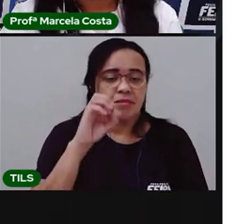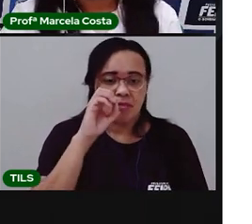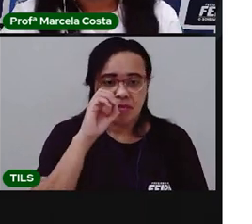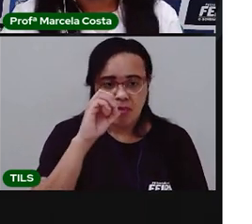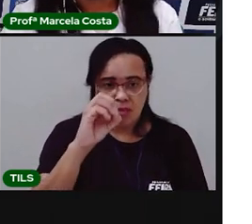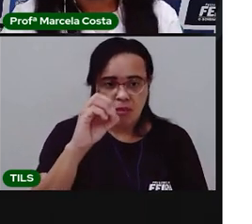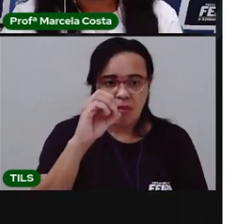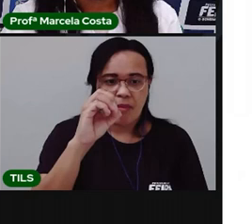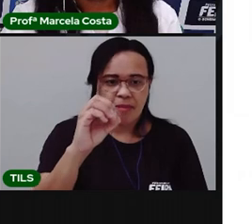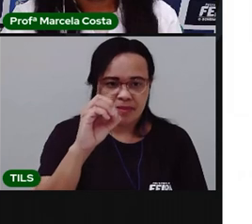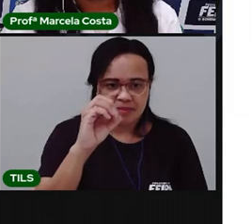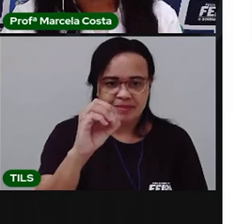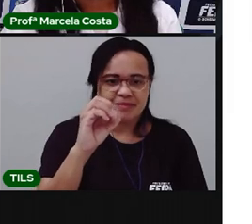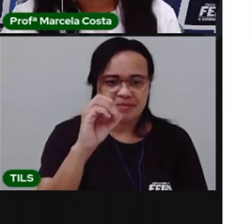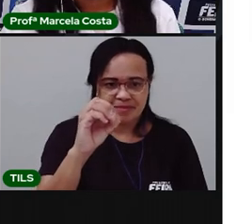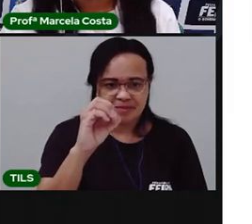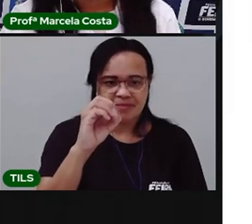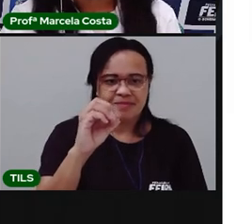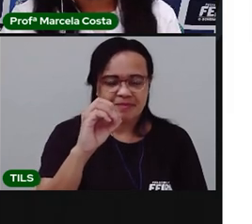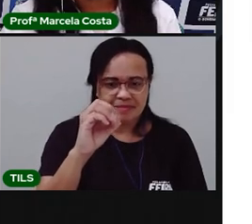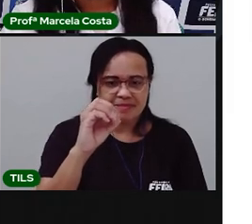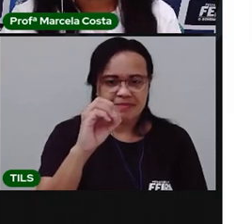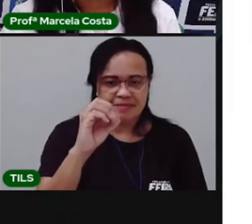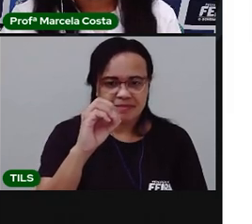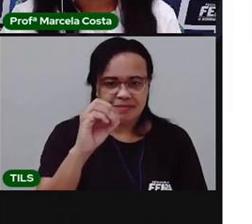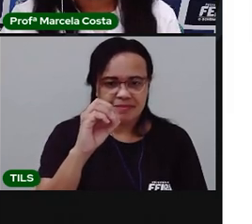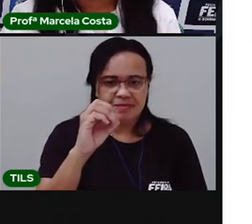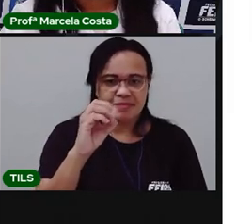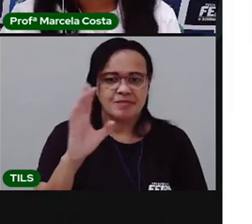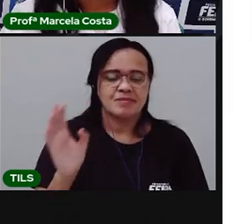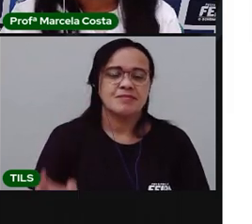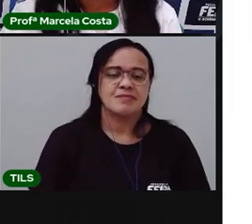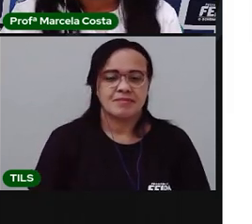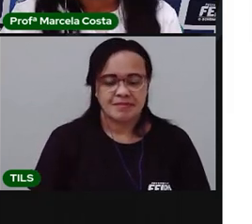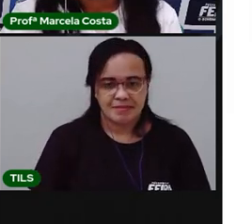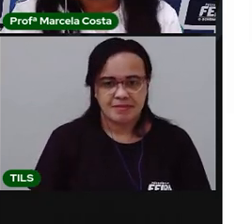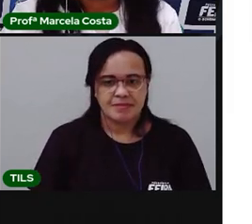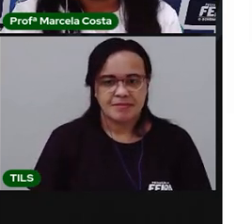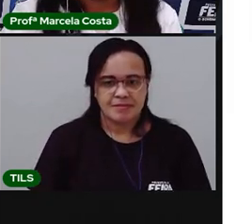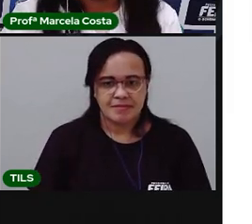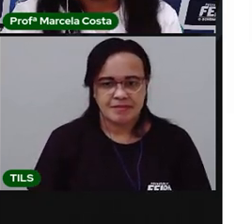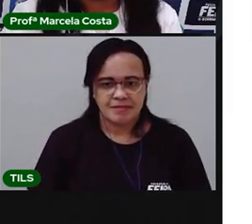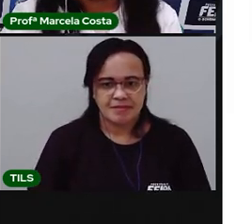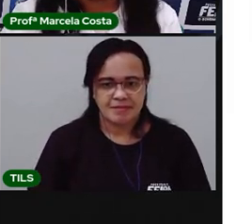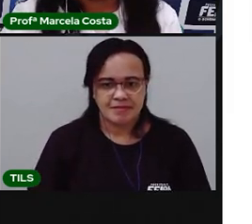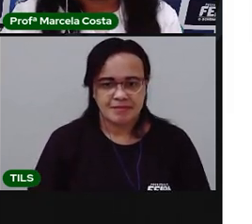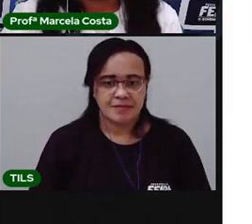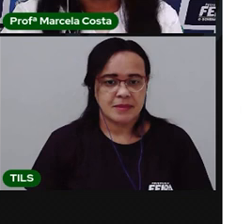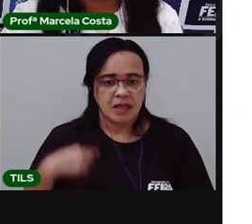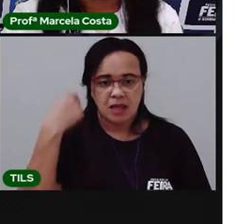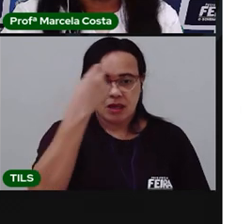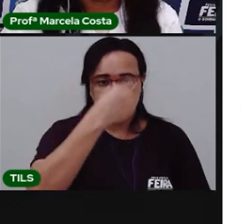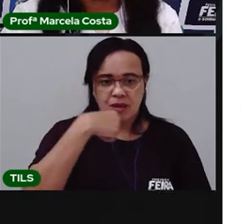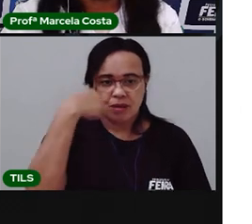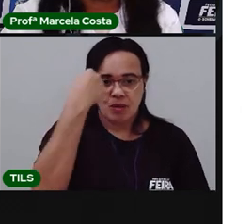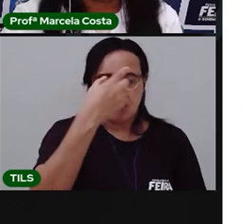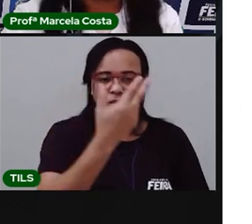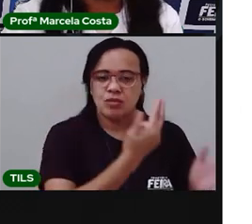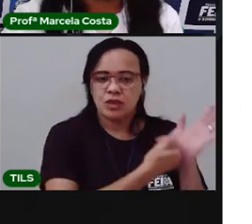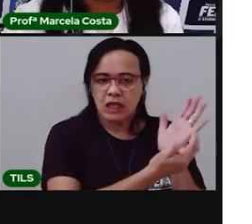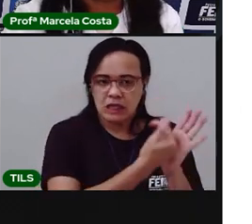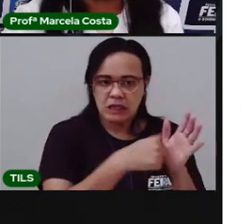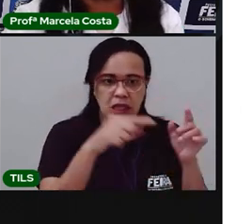É o O, né? Medo. Faz aqui uma carinha para demonstrar